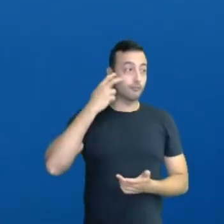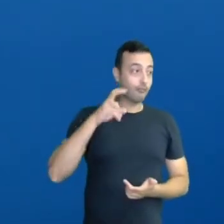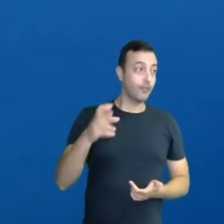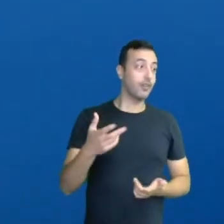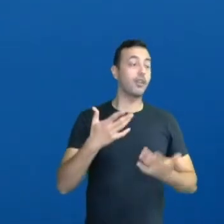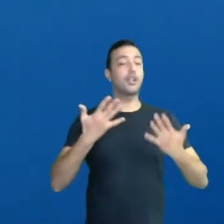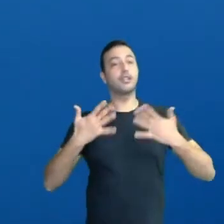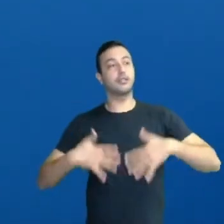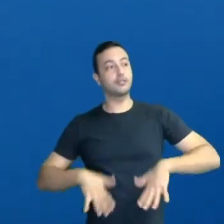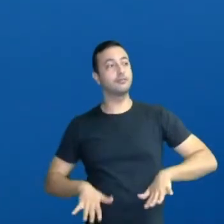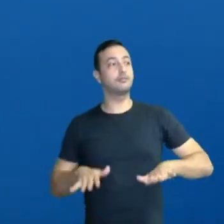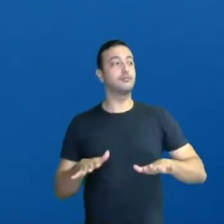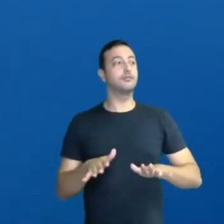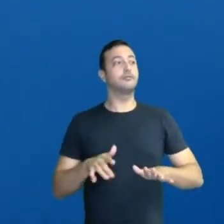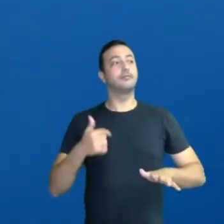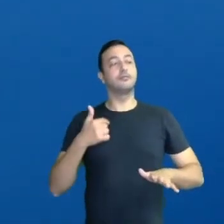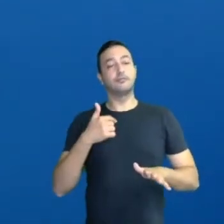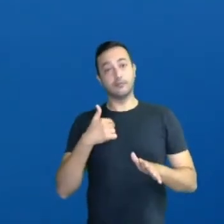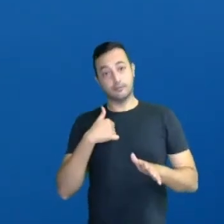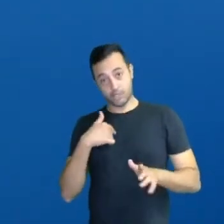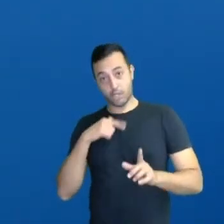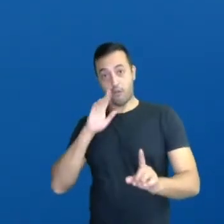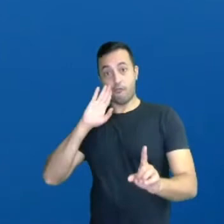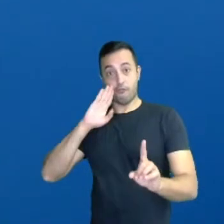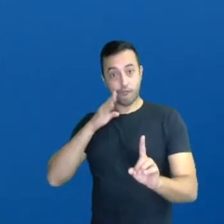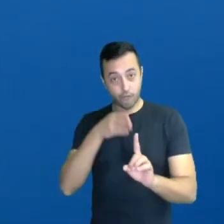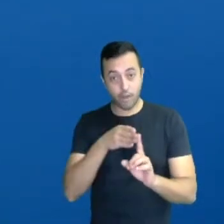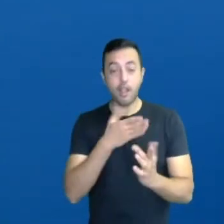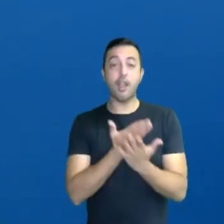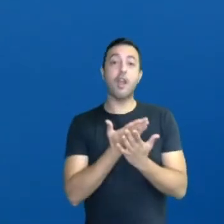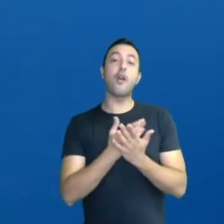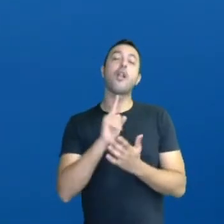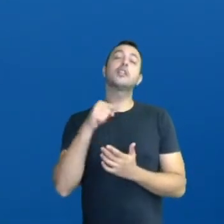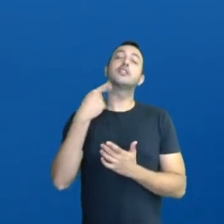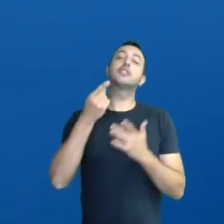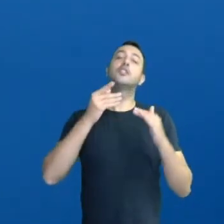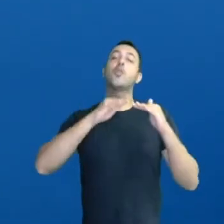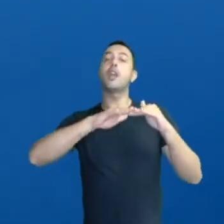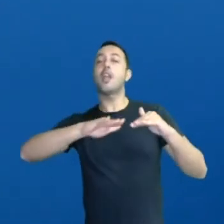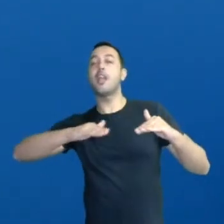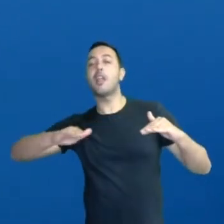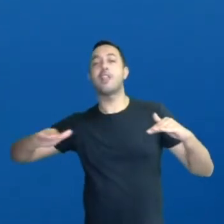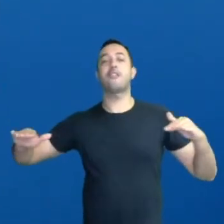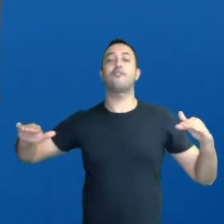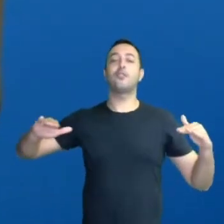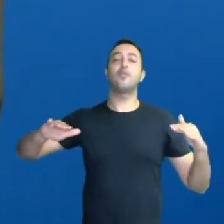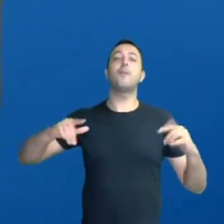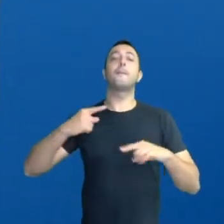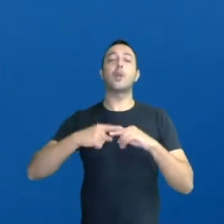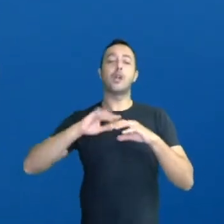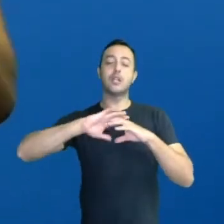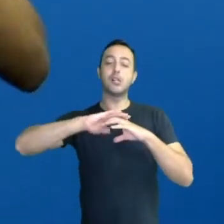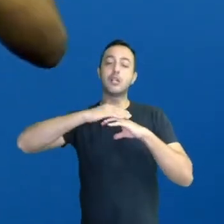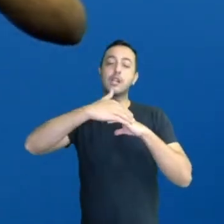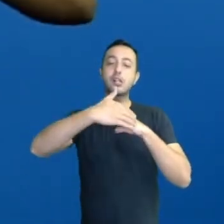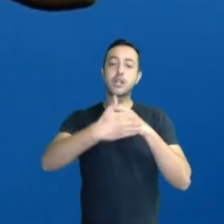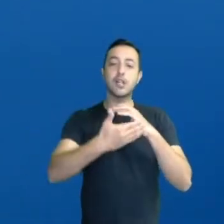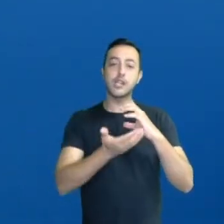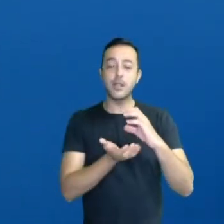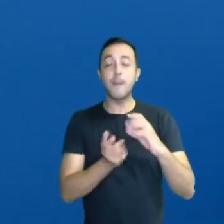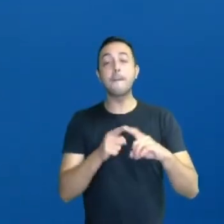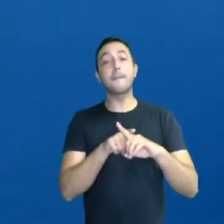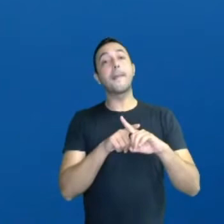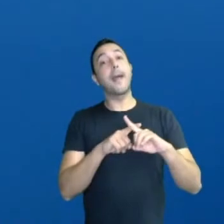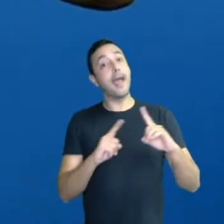culturais e naturais, eu foquei na aula seguinte no relevo, porque o relevo modifica a paisagem, porém